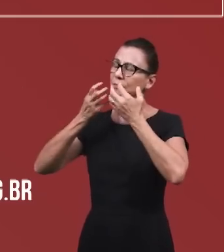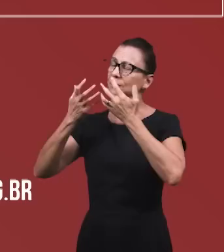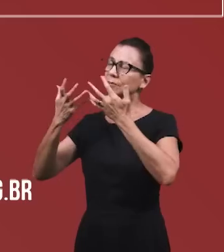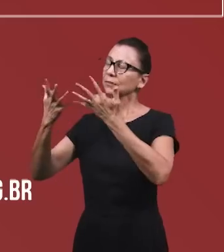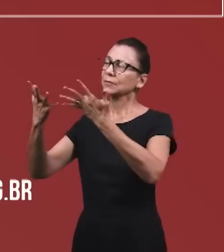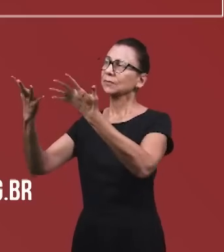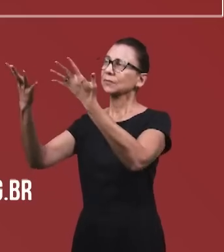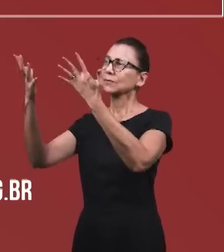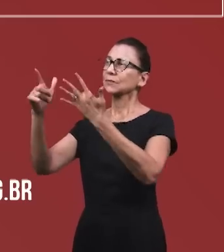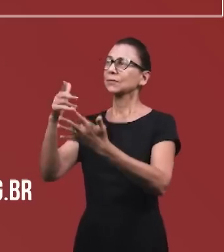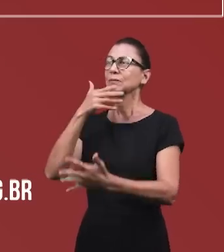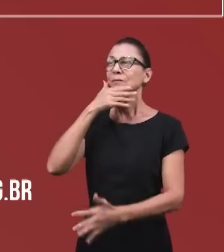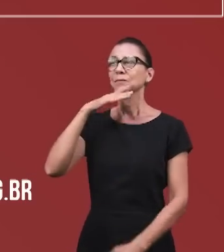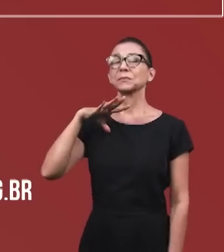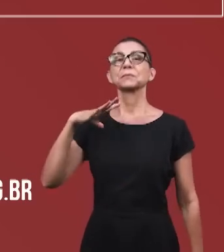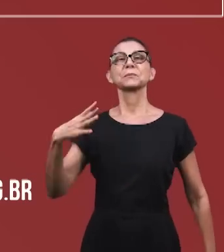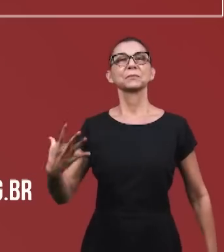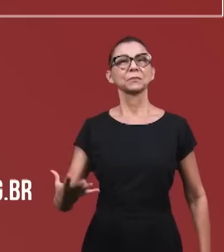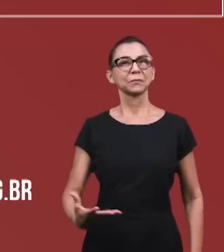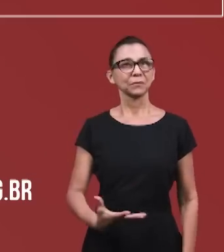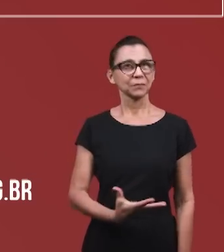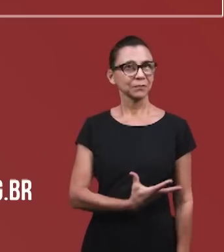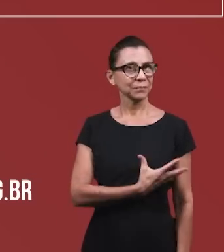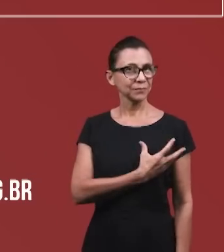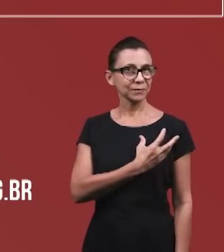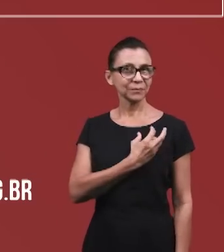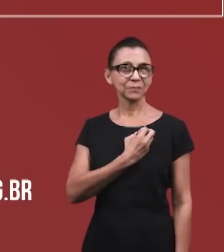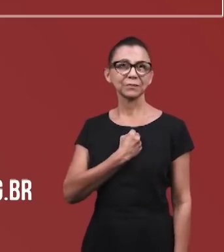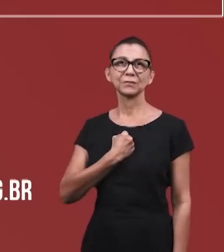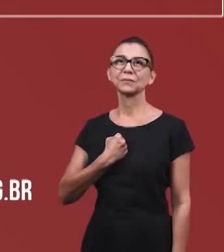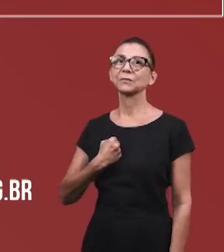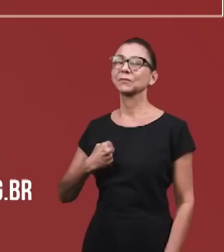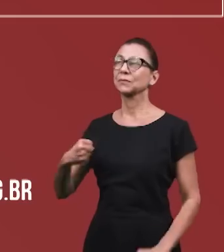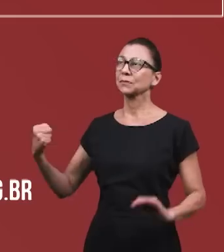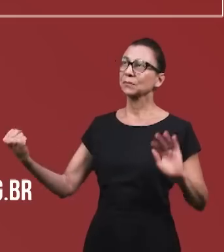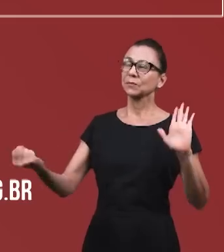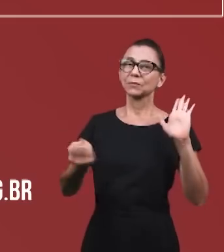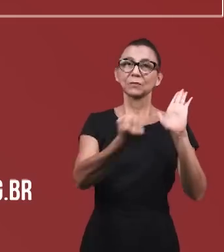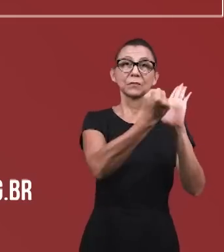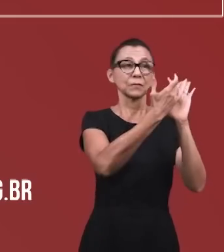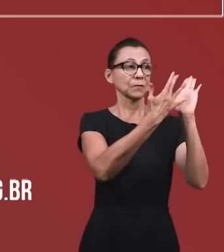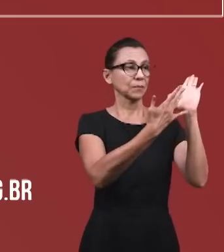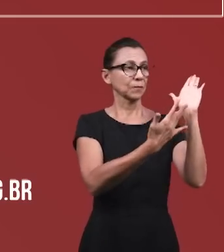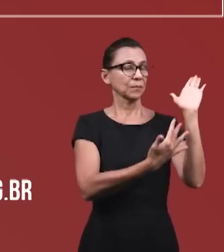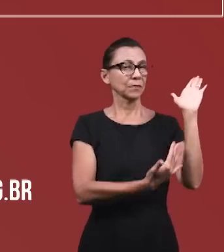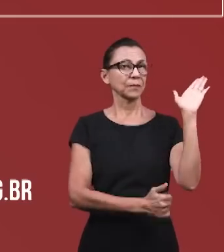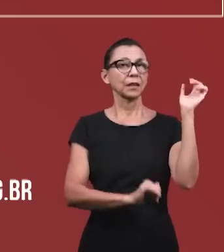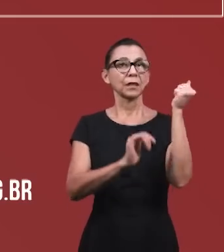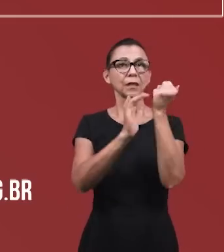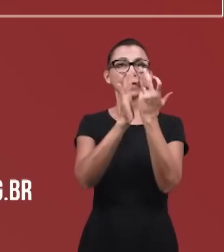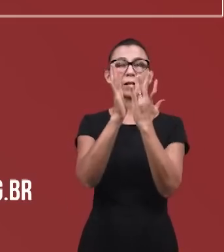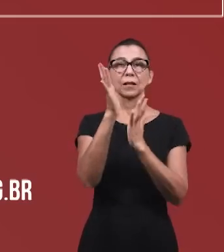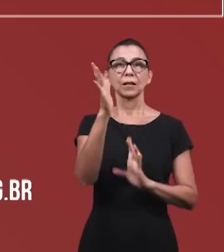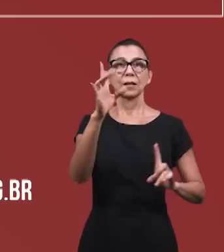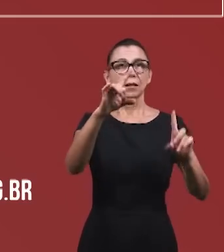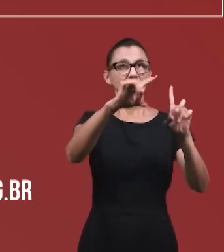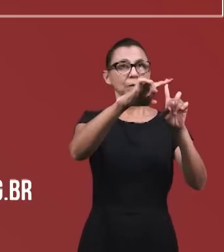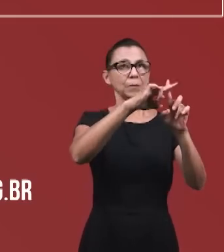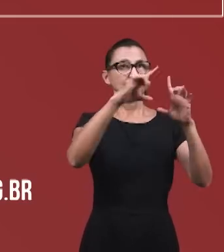carmesim. Tão frágil, tão pequeno sou,